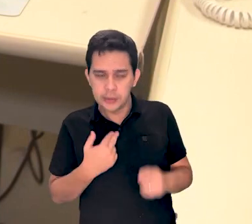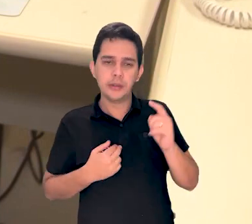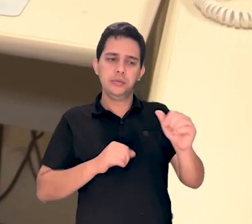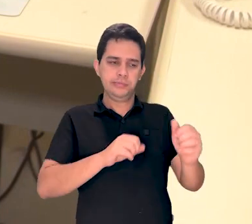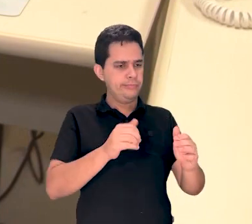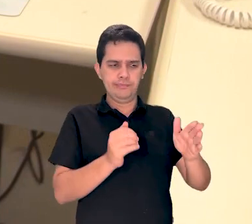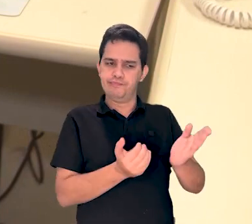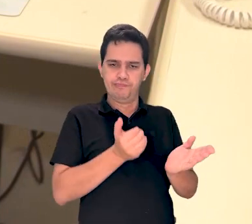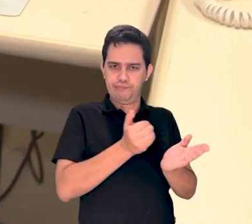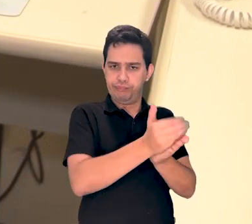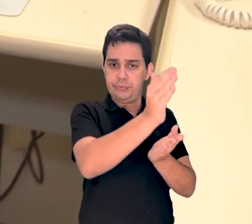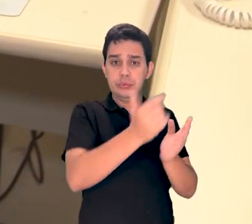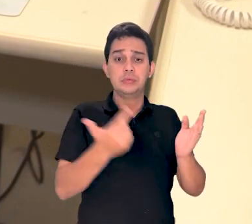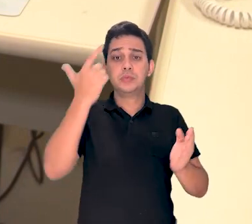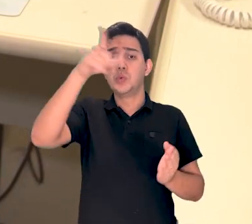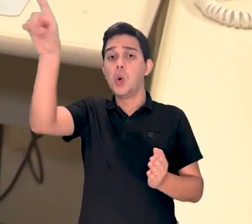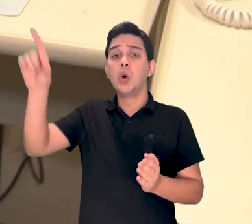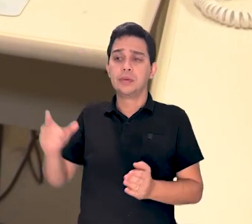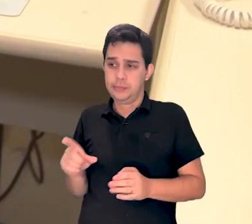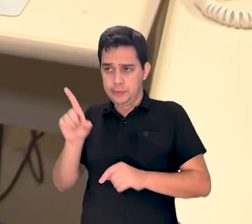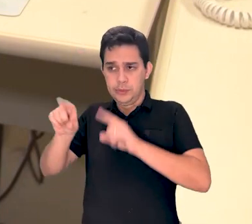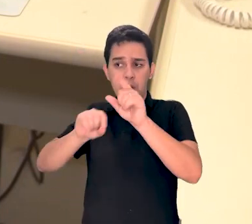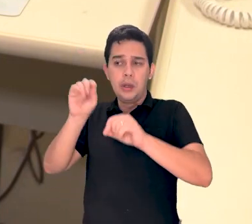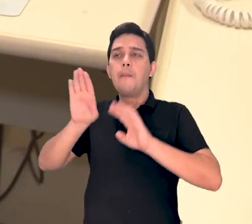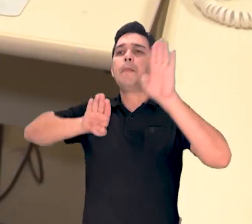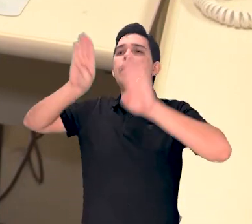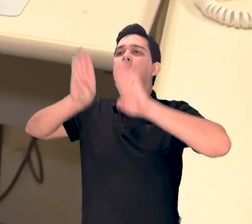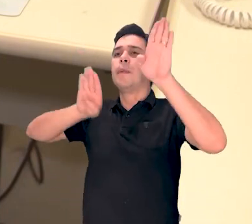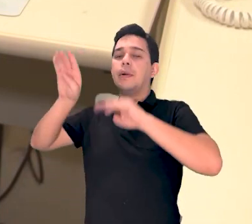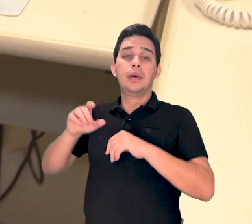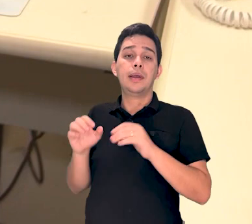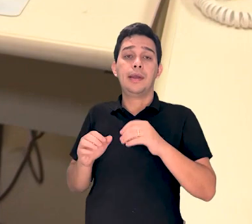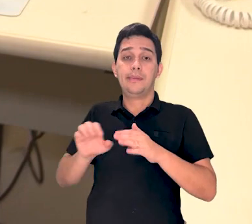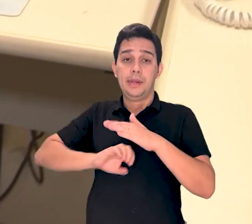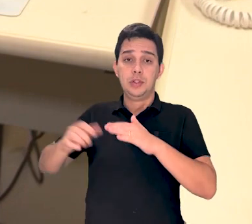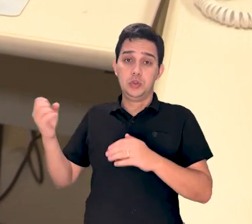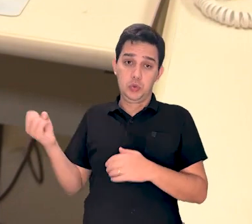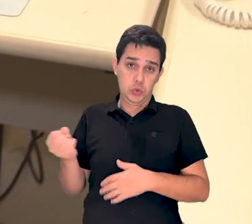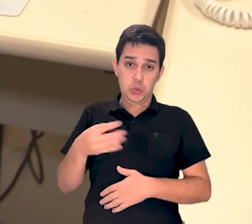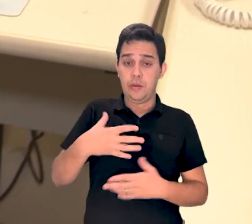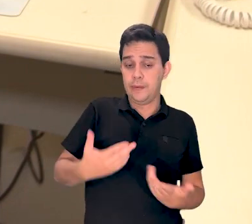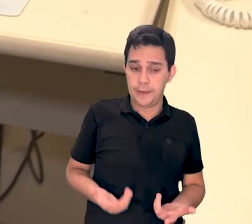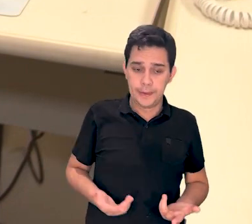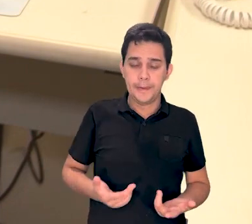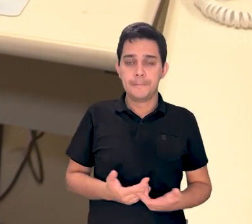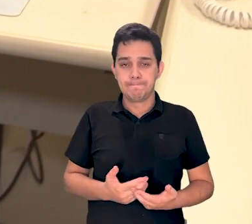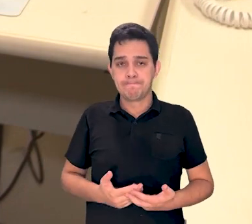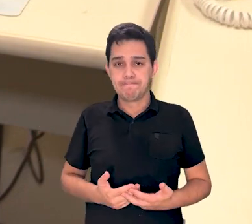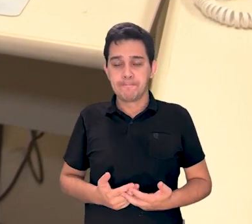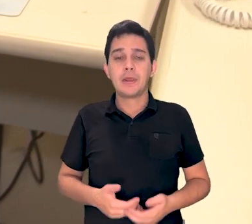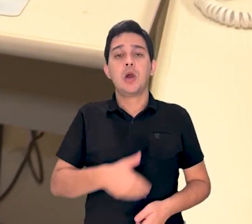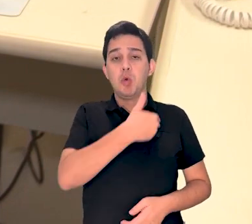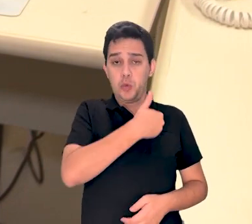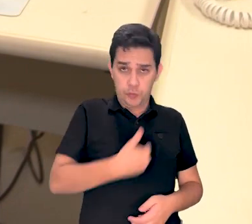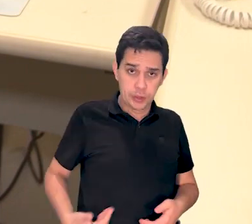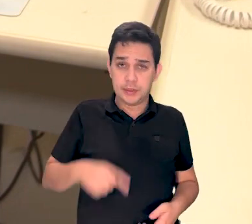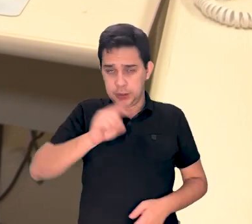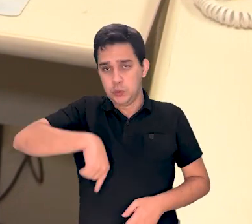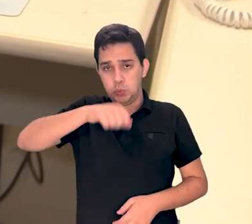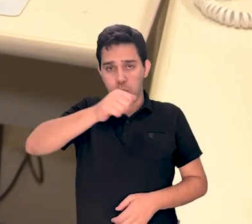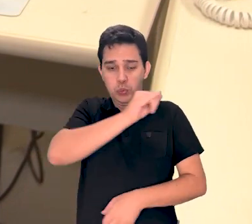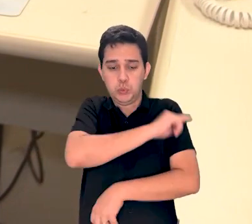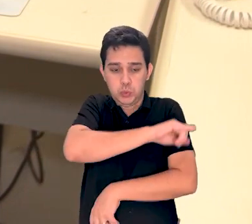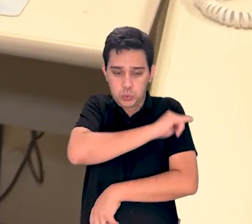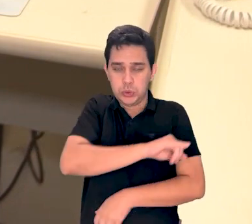importante mesmo resolver essa questão na dessa que a maior concessão do município do Rio de Janeiro porque